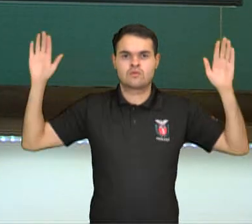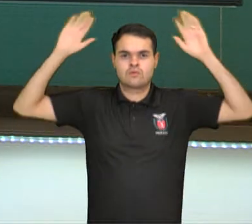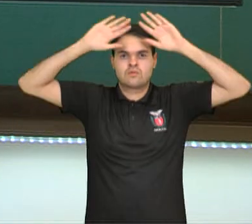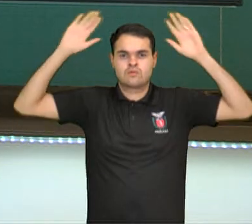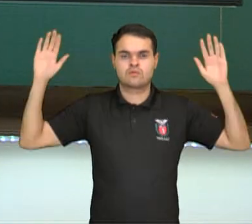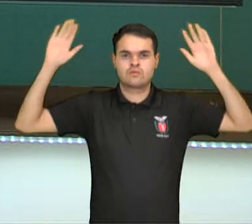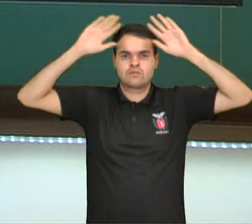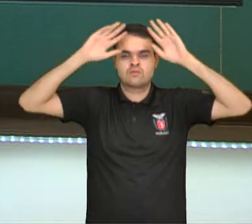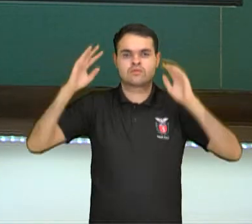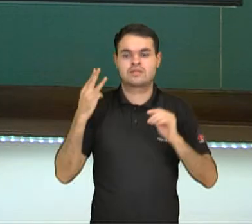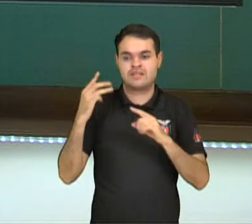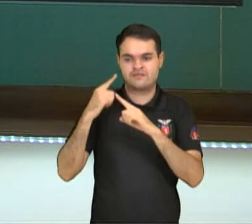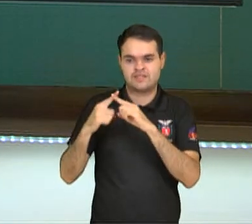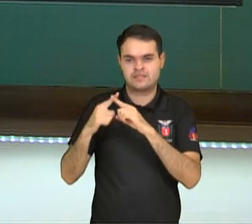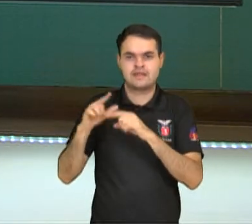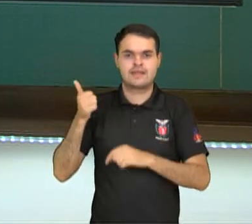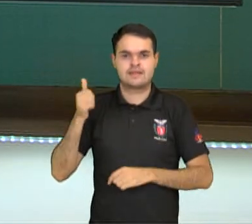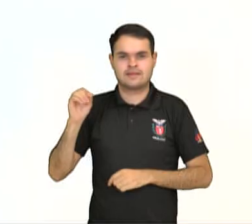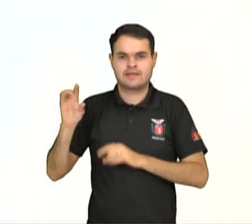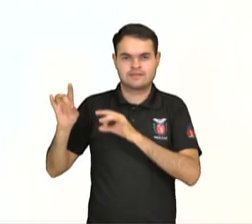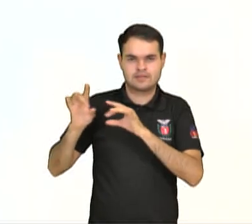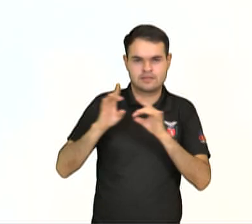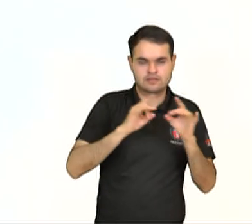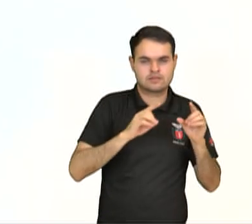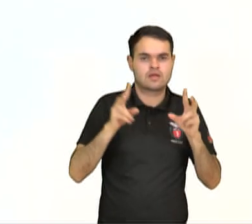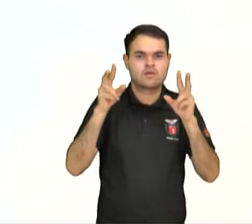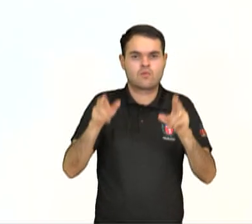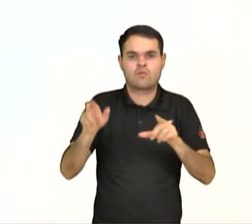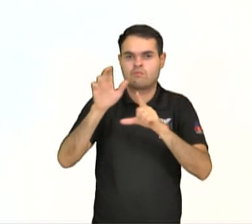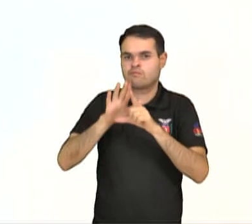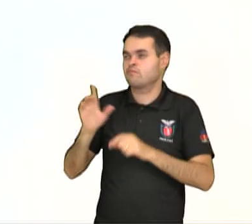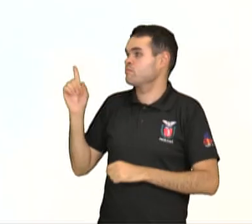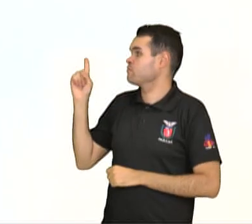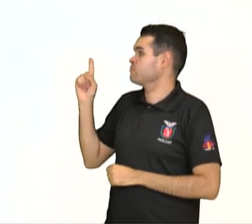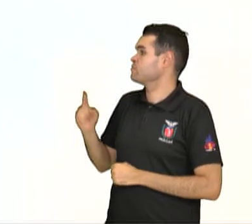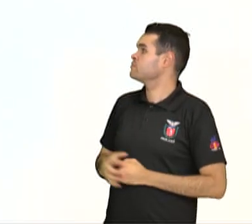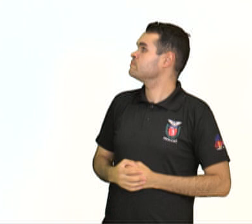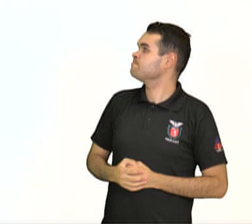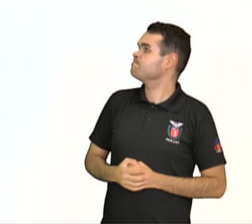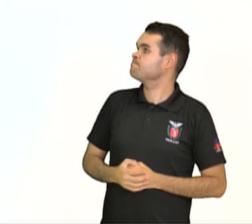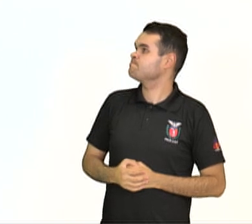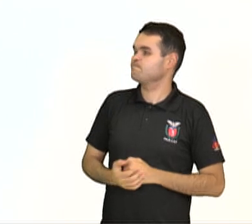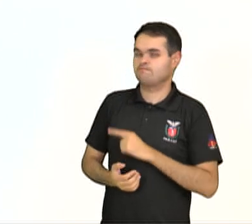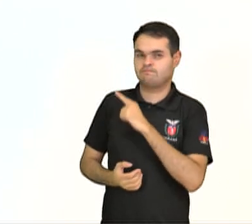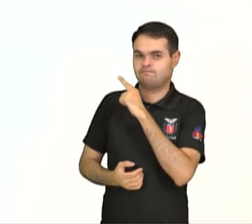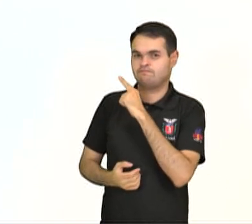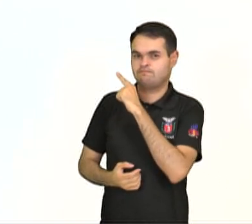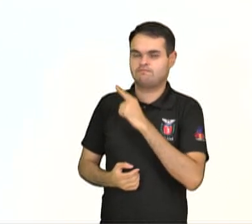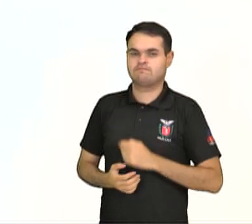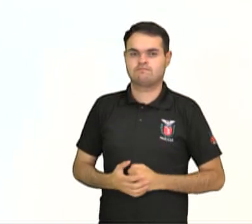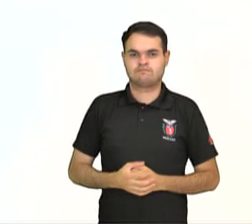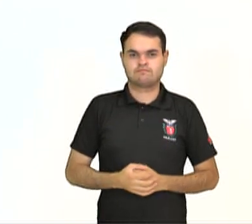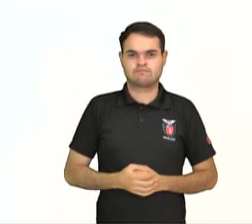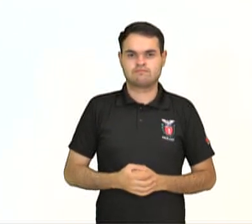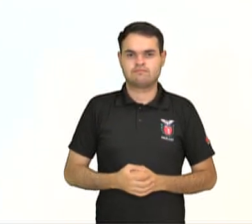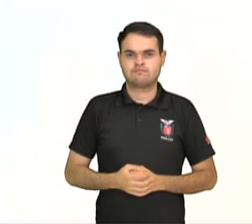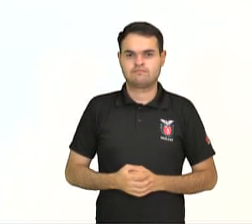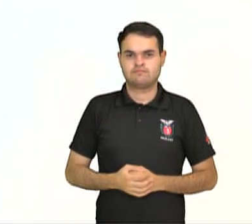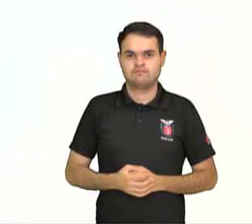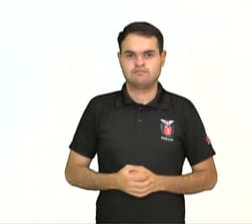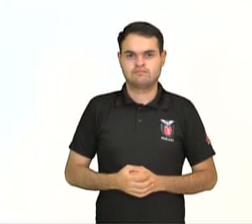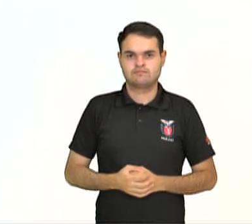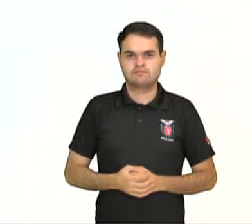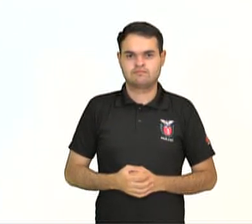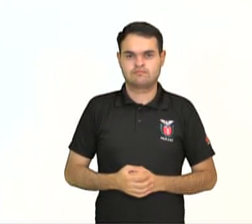repetições. Olha só, vamos ver o GIF aqui, o movimento. Pés unidos, braços abaixados. Pés afastados,